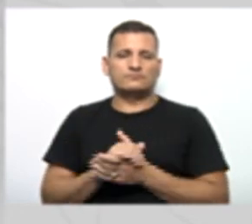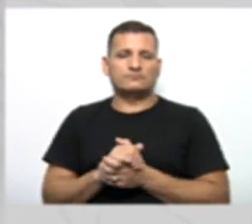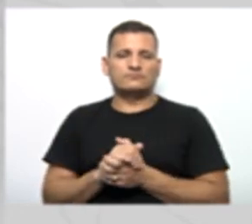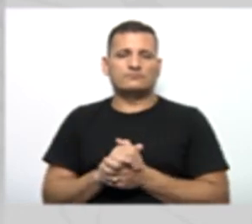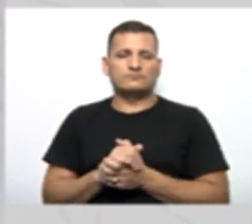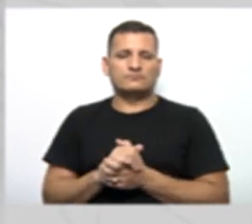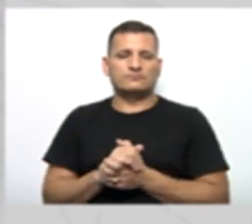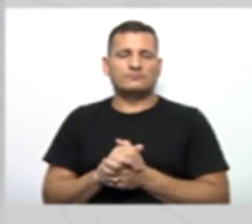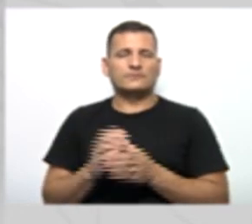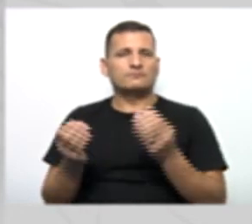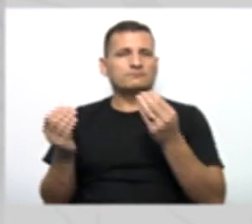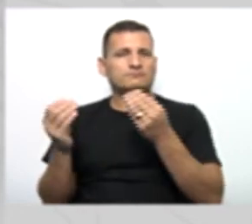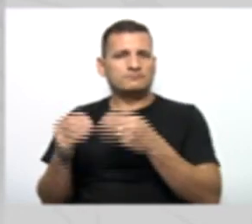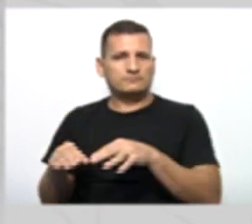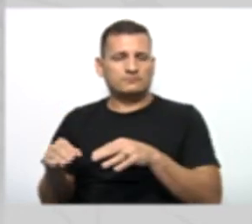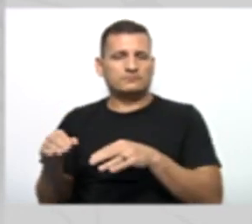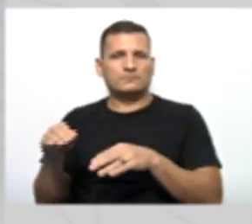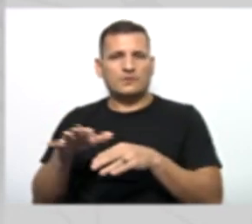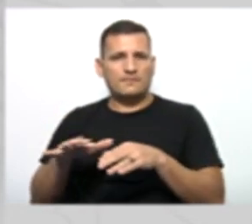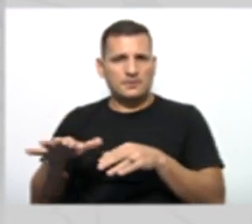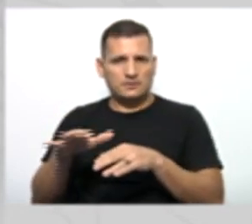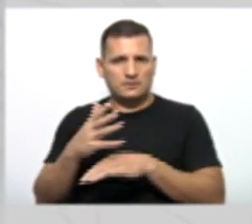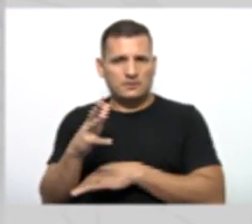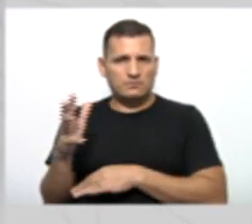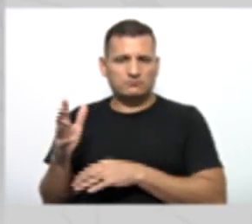impacto ambiental avaliado.